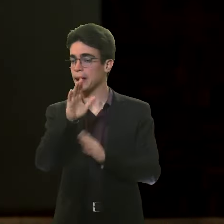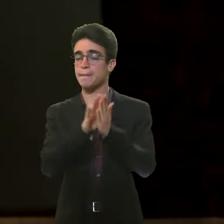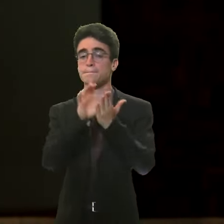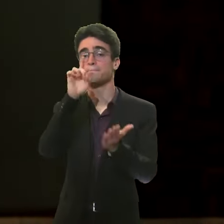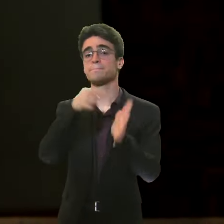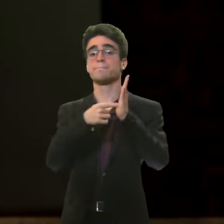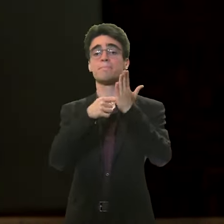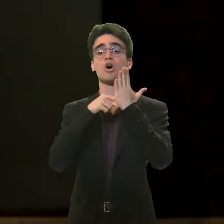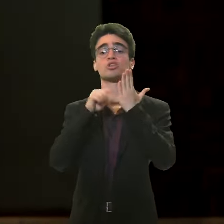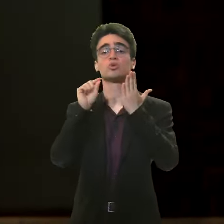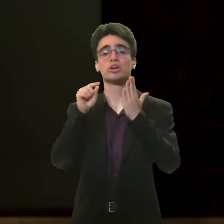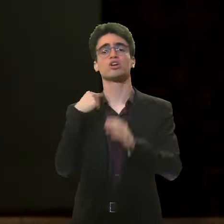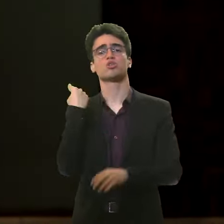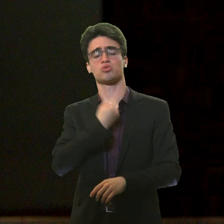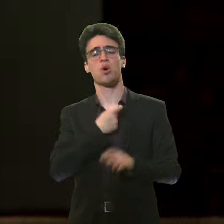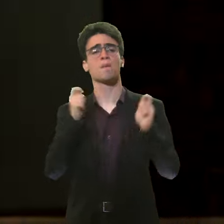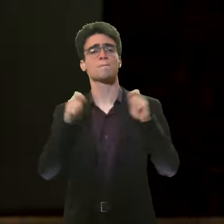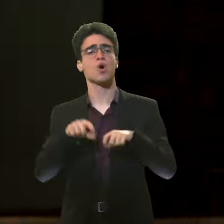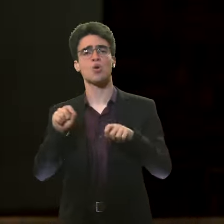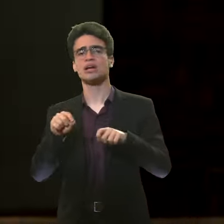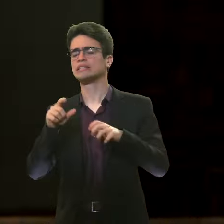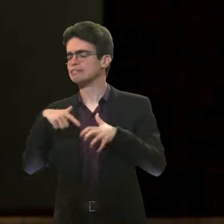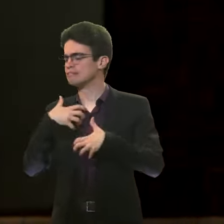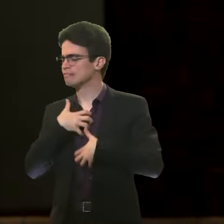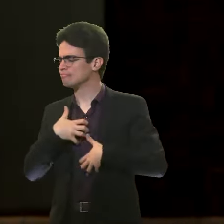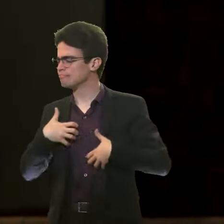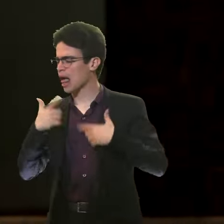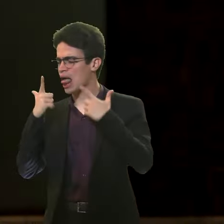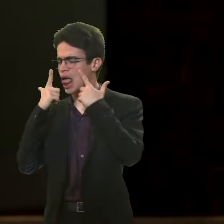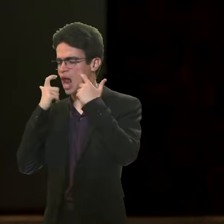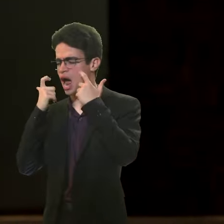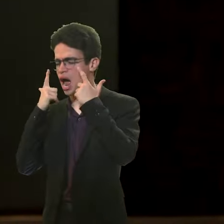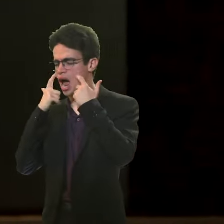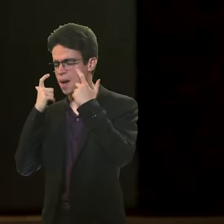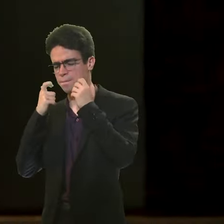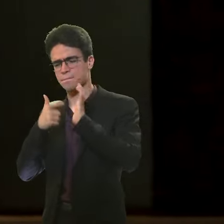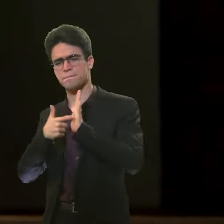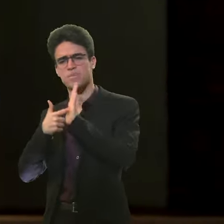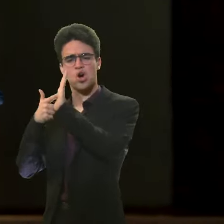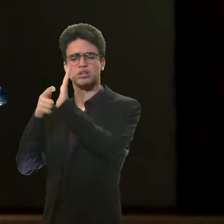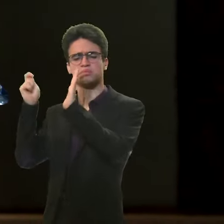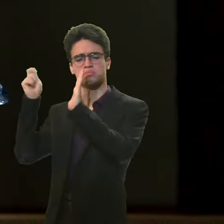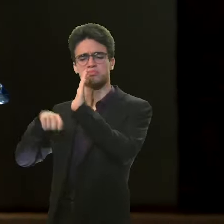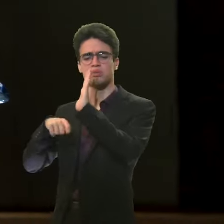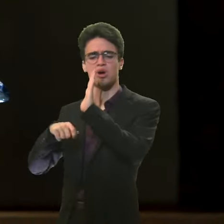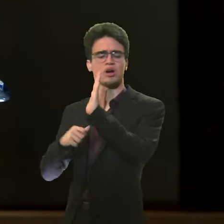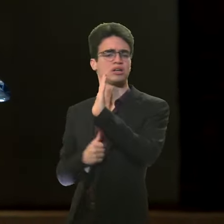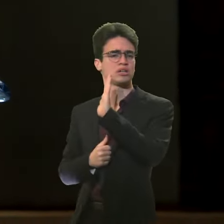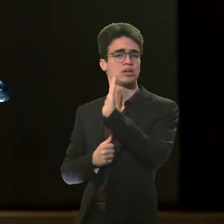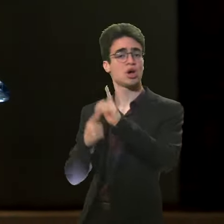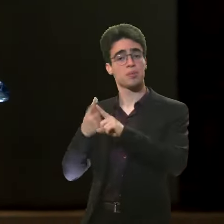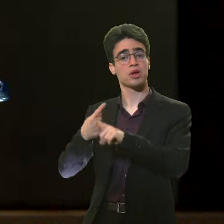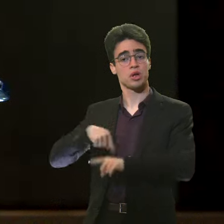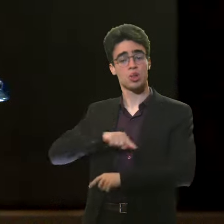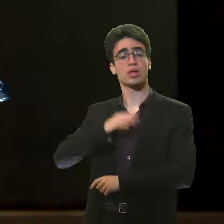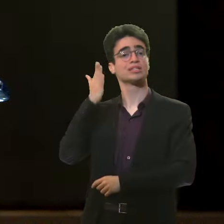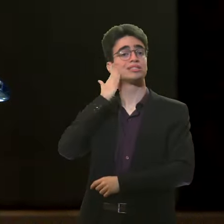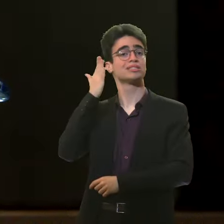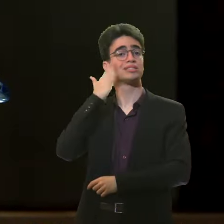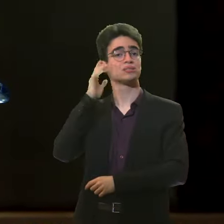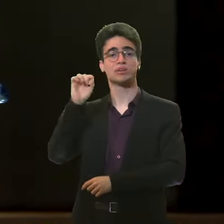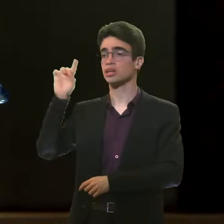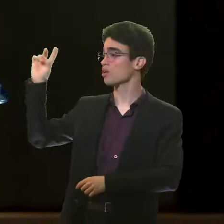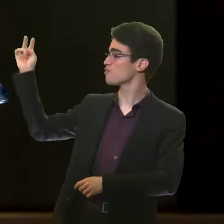podemos lamentar. Nós podemos trazer aquilo que está pesando diante da presença de Deus, sabendo que Ele ouve, que Ele